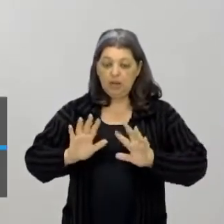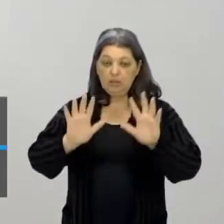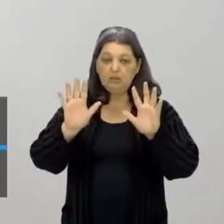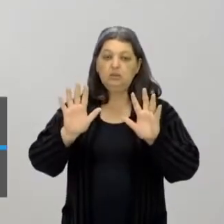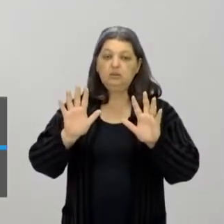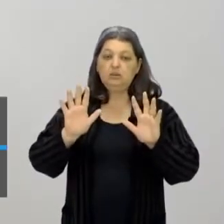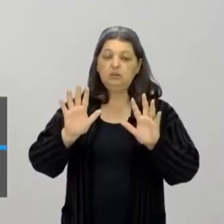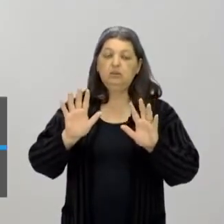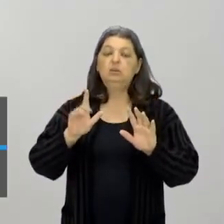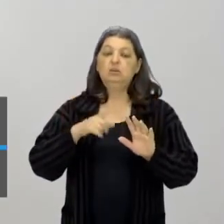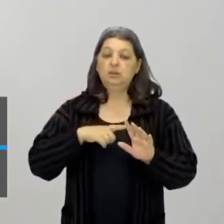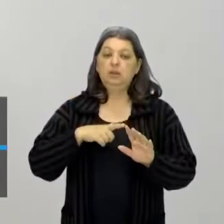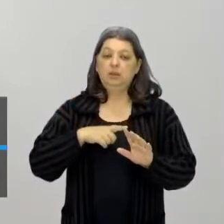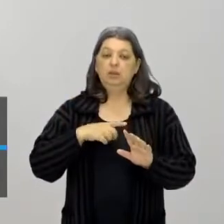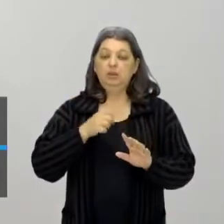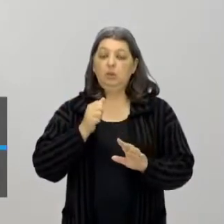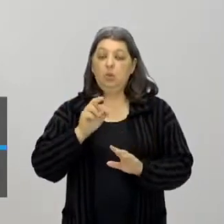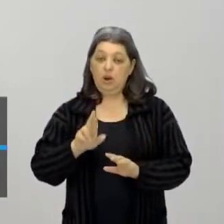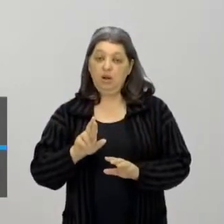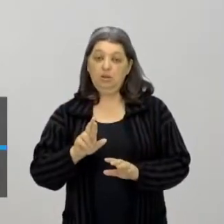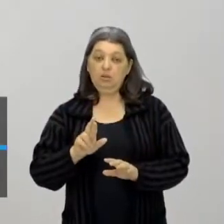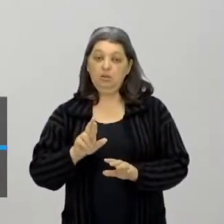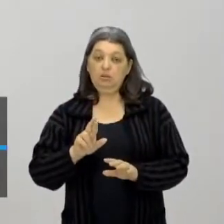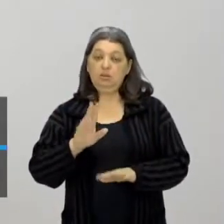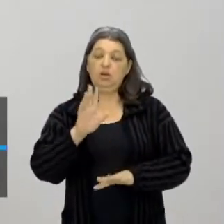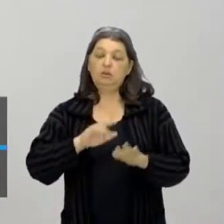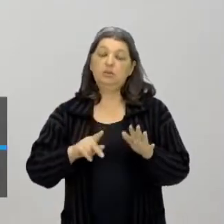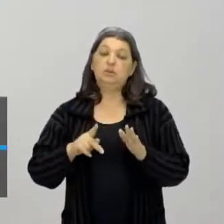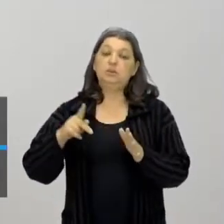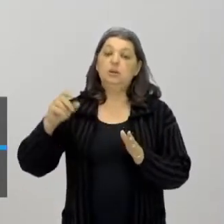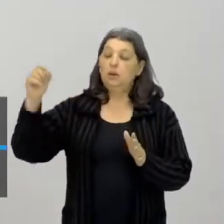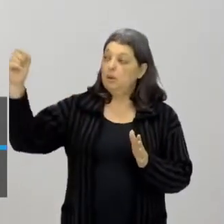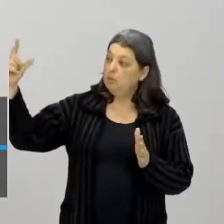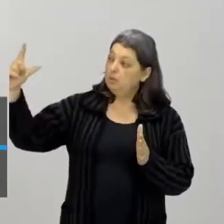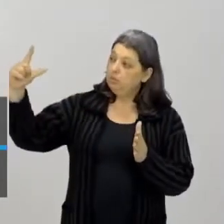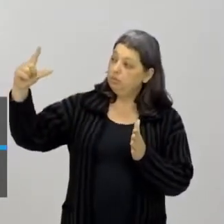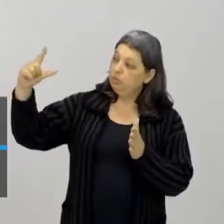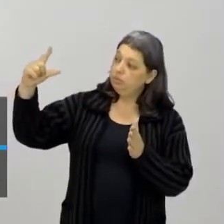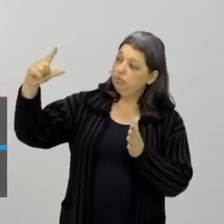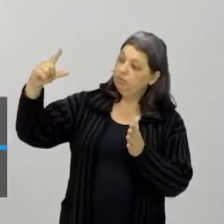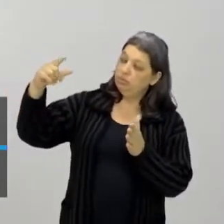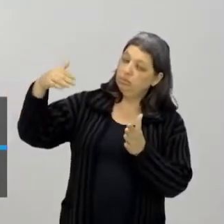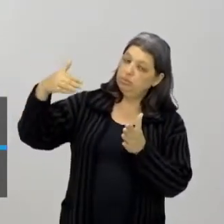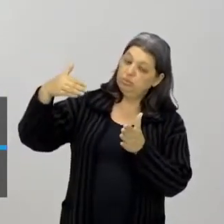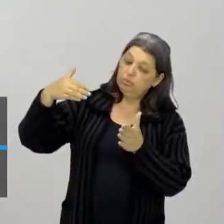e alguns desses gases impedem que a radiação